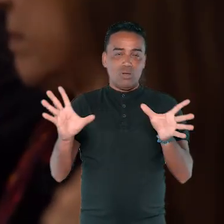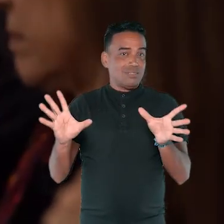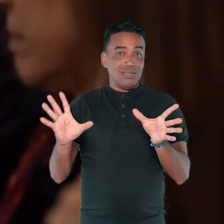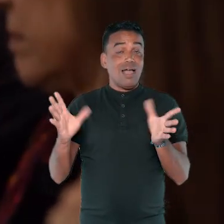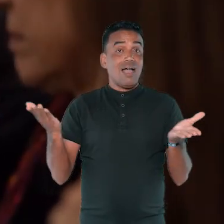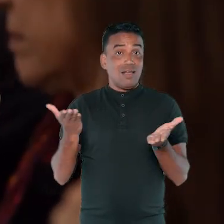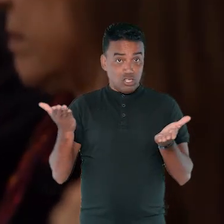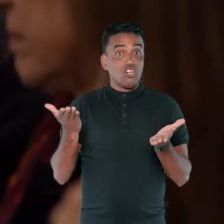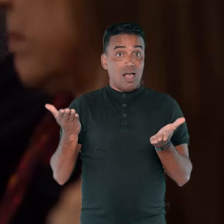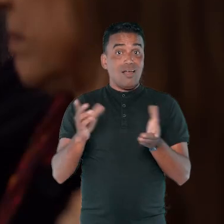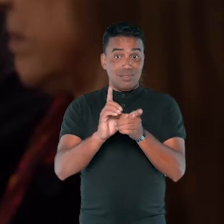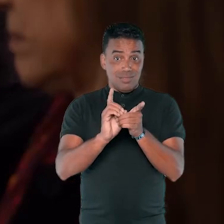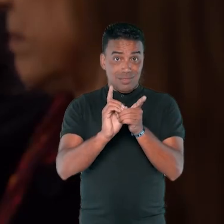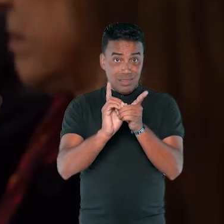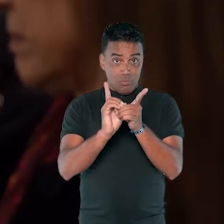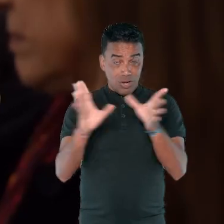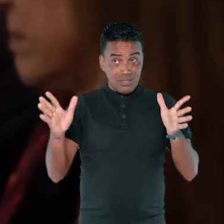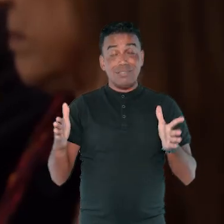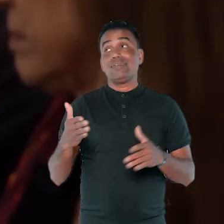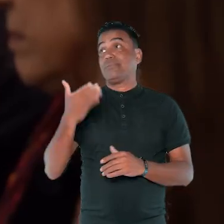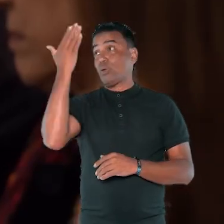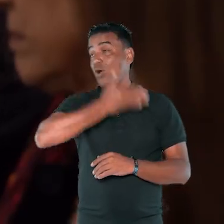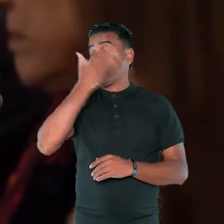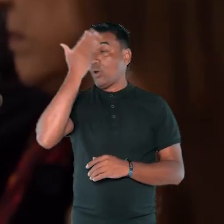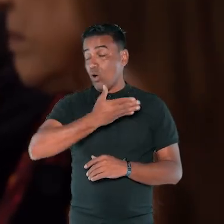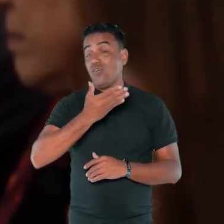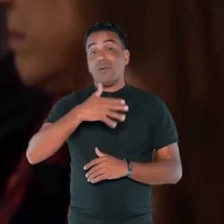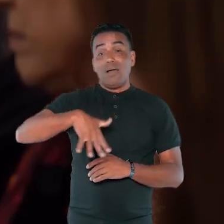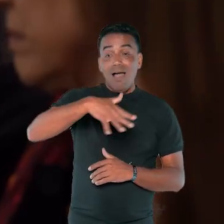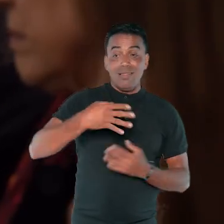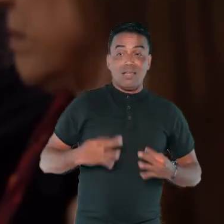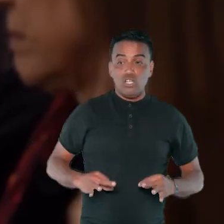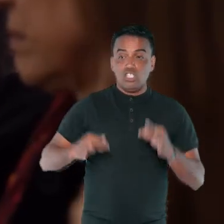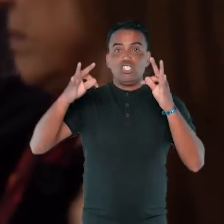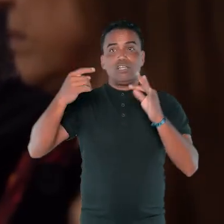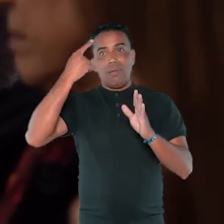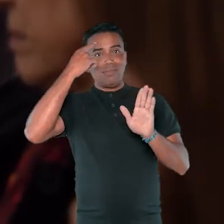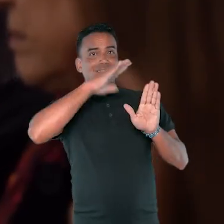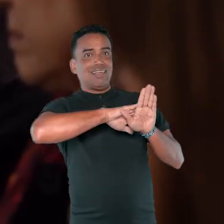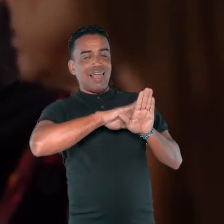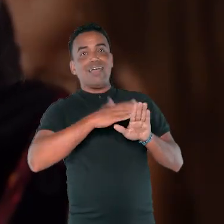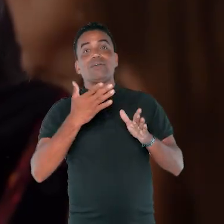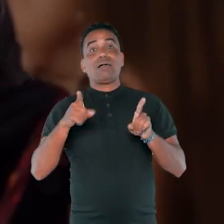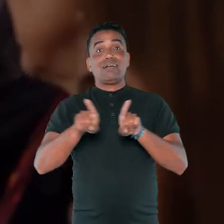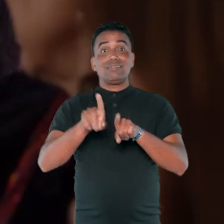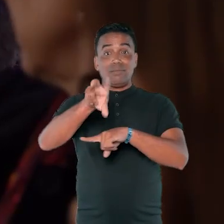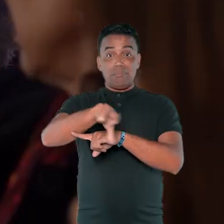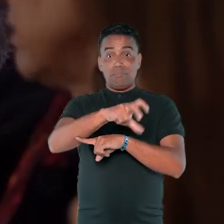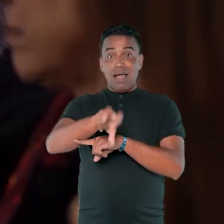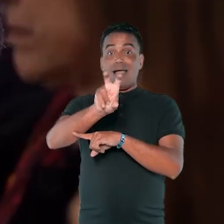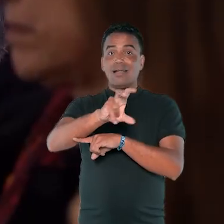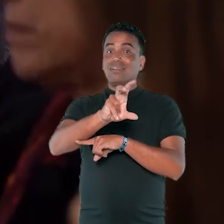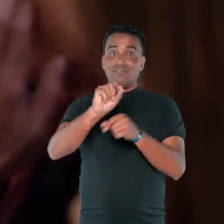tem uma democracia sendo posta à prova o tempo inteiro pelas tecnologias, pelas ideias, mas não são as máquinas que fazem isso, são os